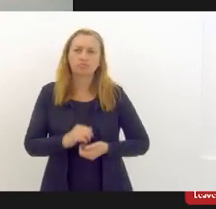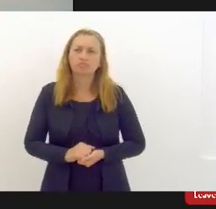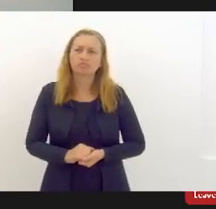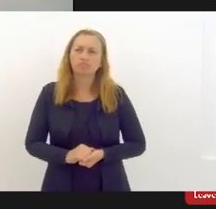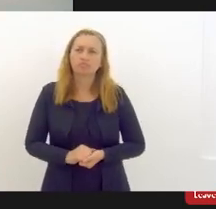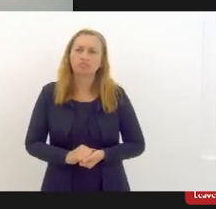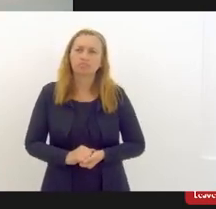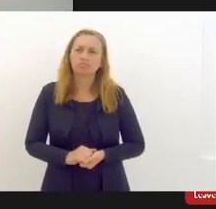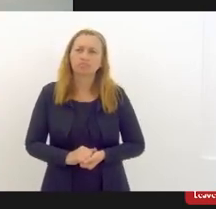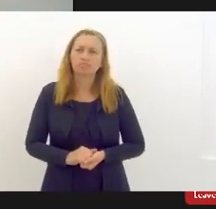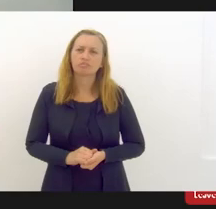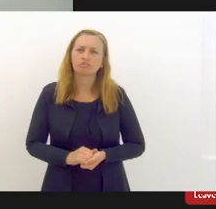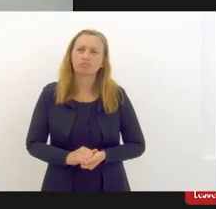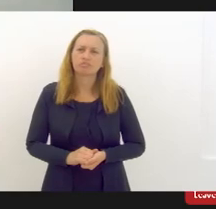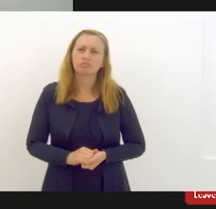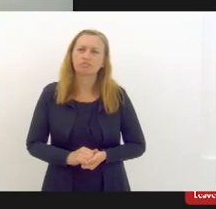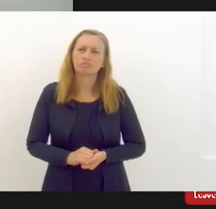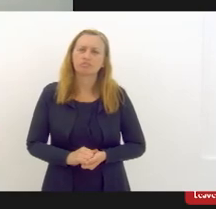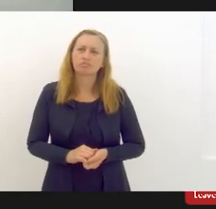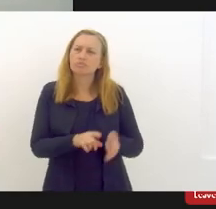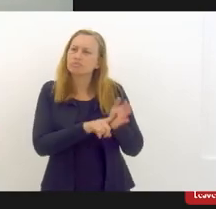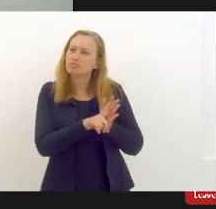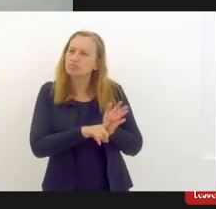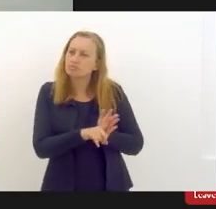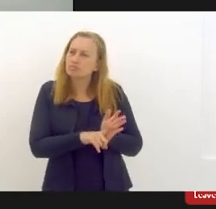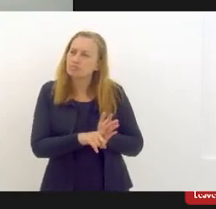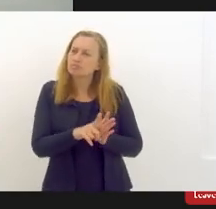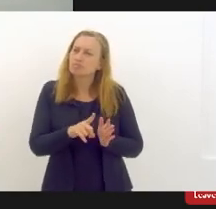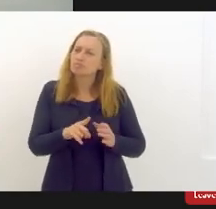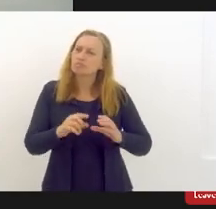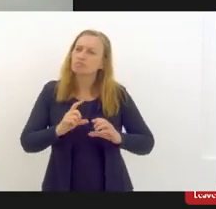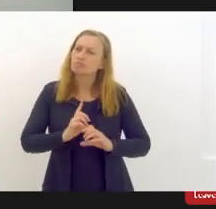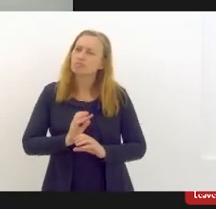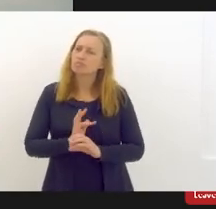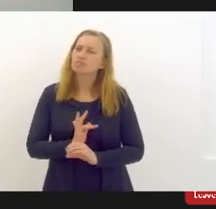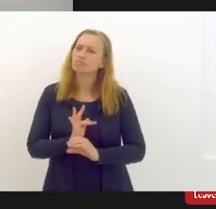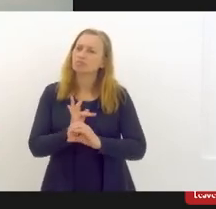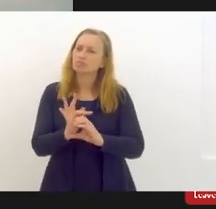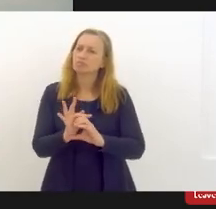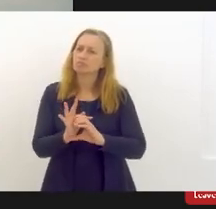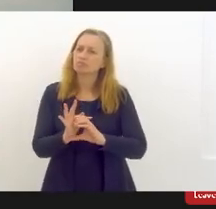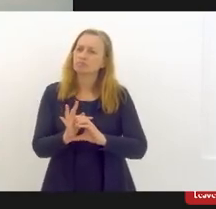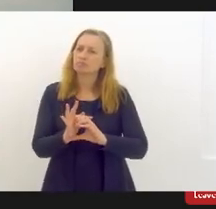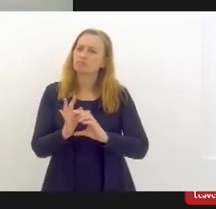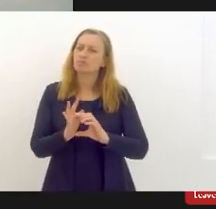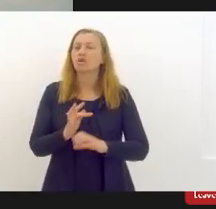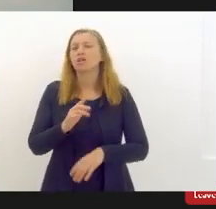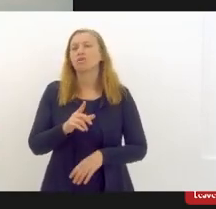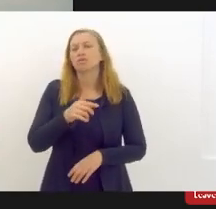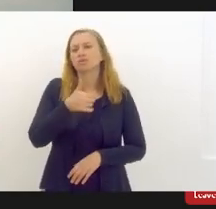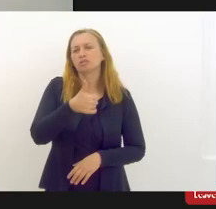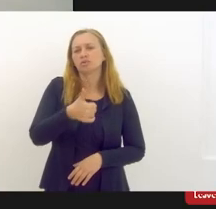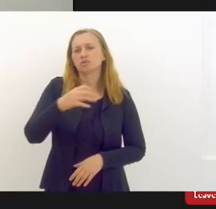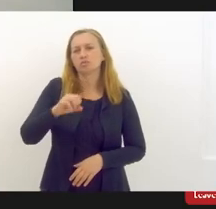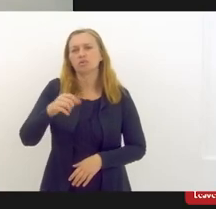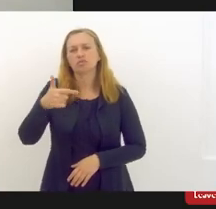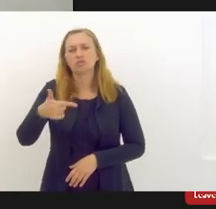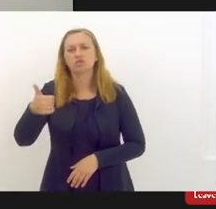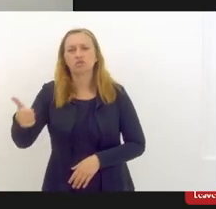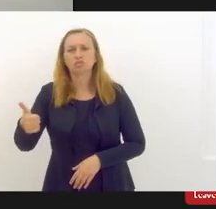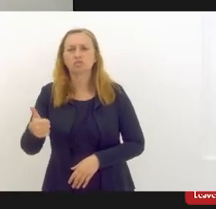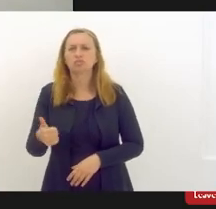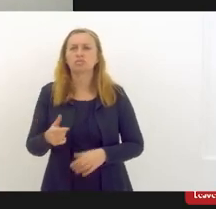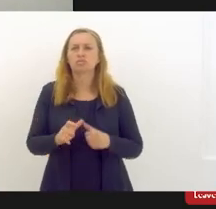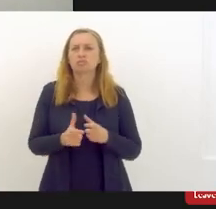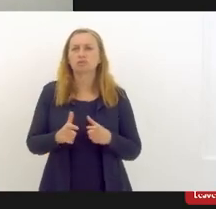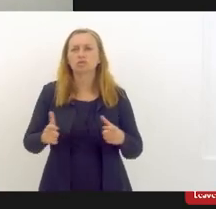vem causando na análise dos dados, principalmente do Fundeb, é que desde 2021, com o crescimento